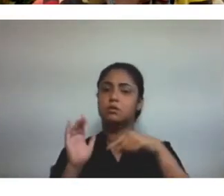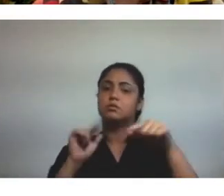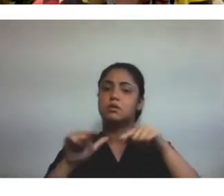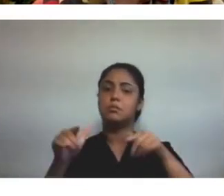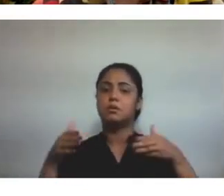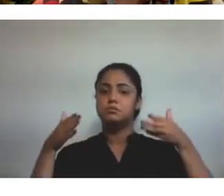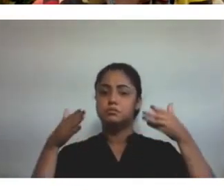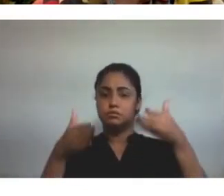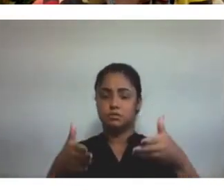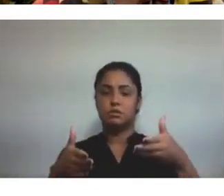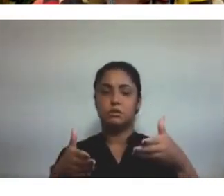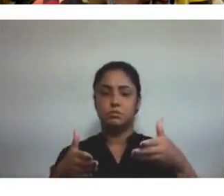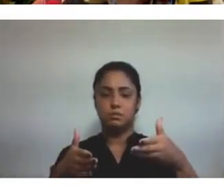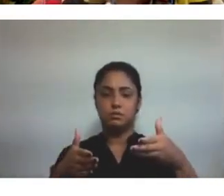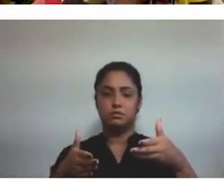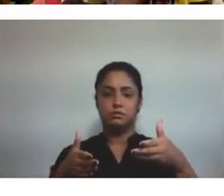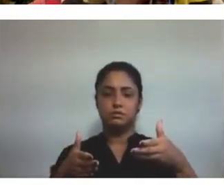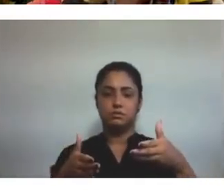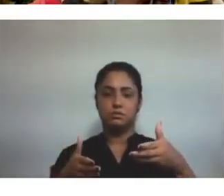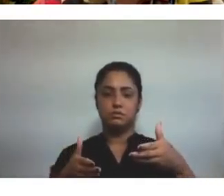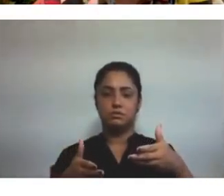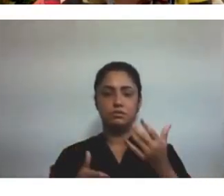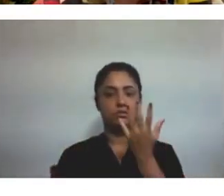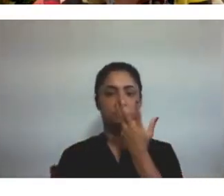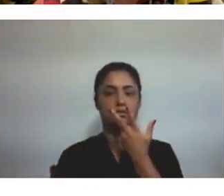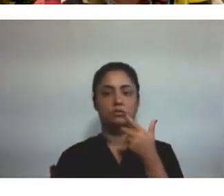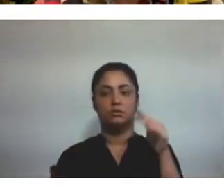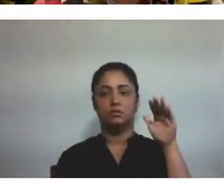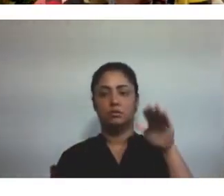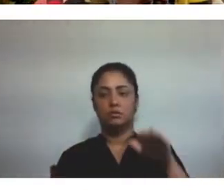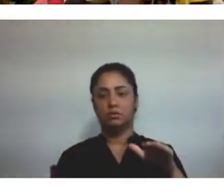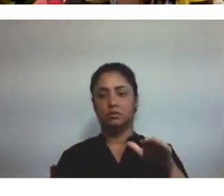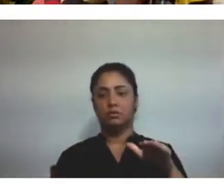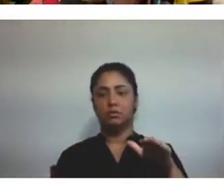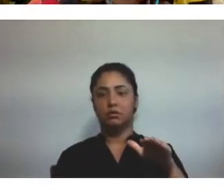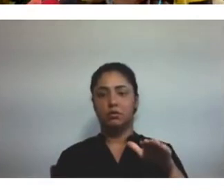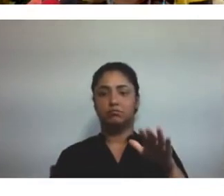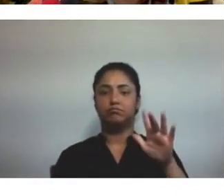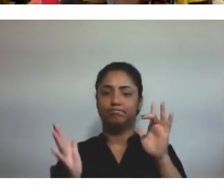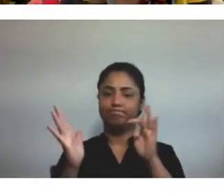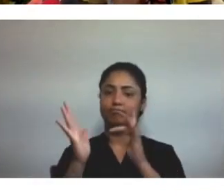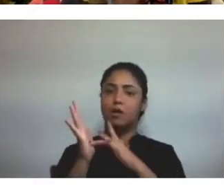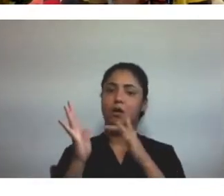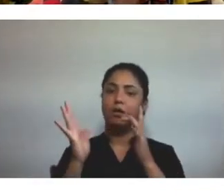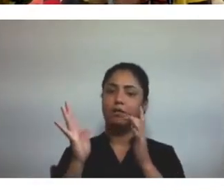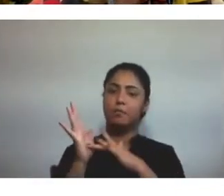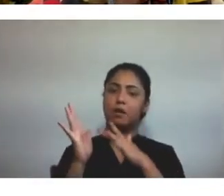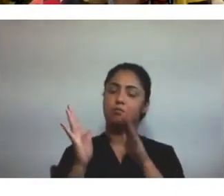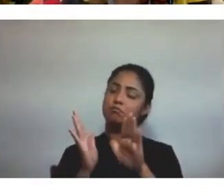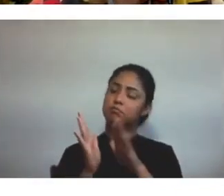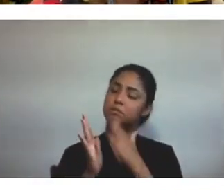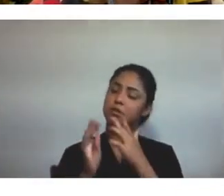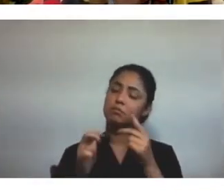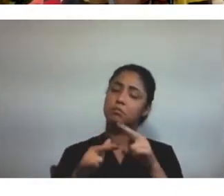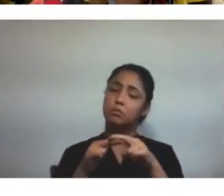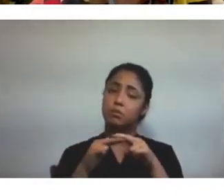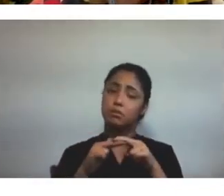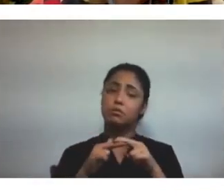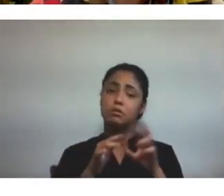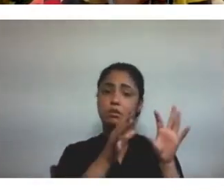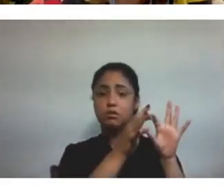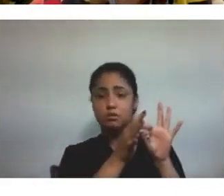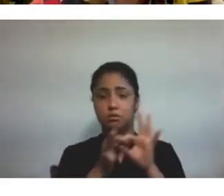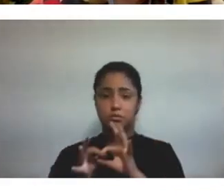diretamente com as crianças tocando nos livros, porque o nosso contexto, ele é um contexto